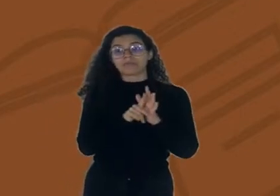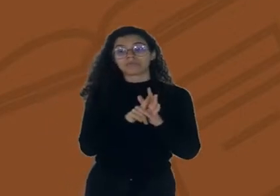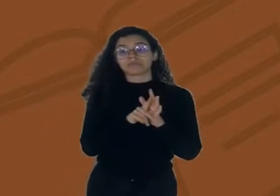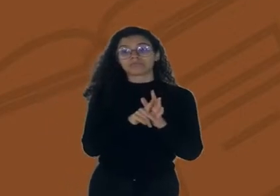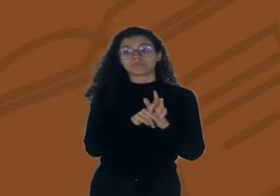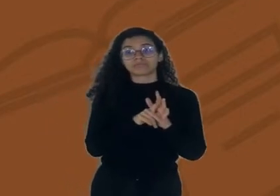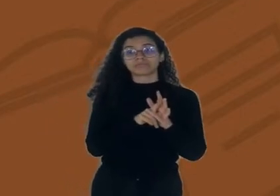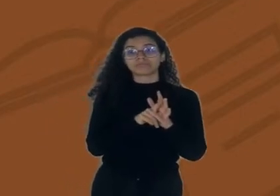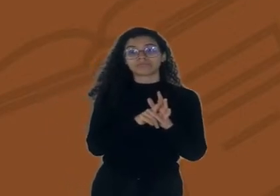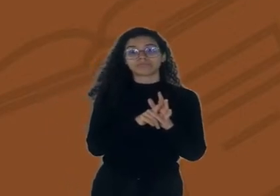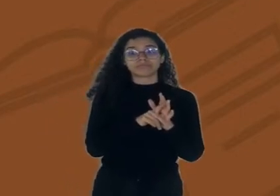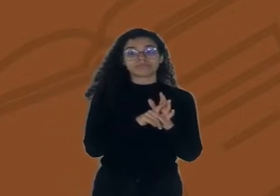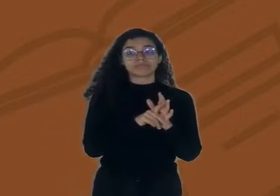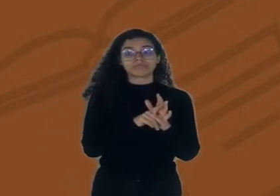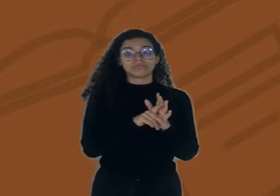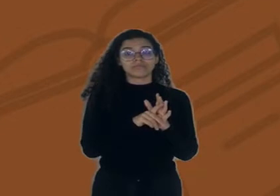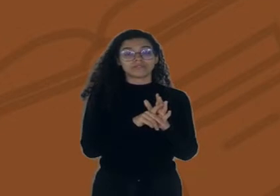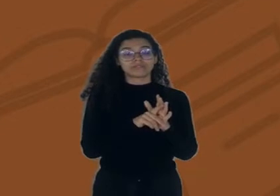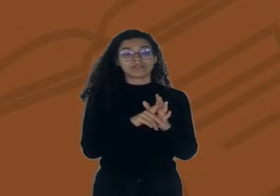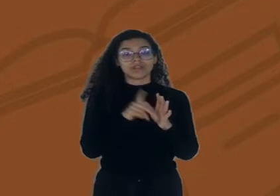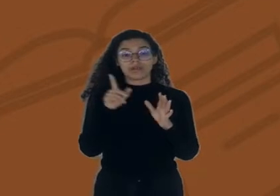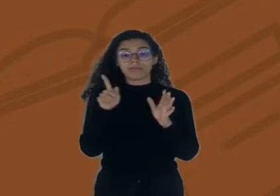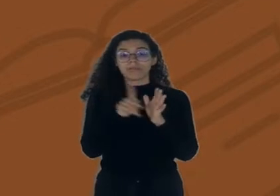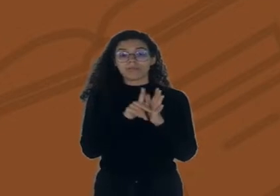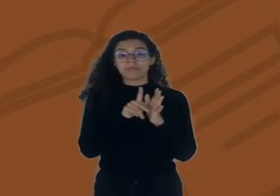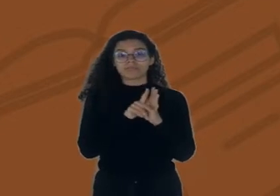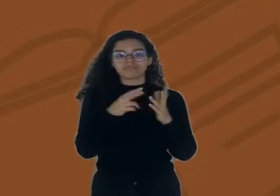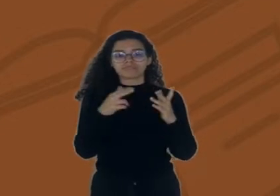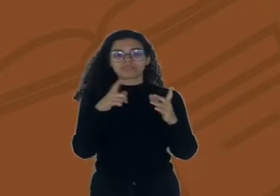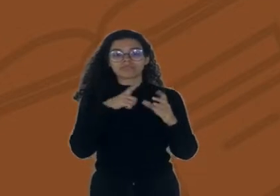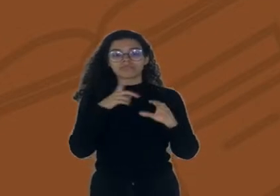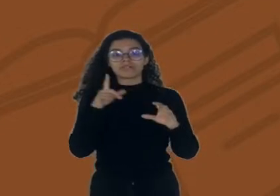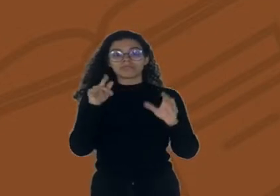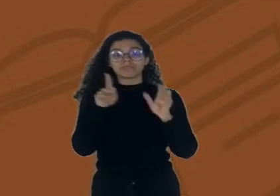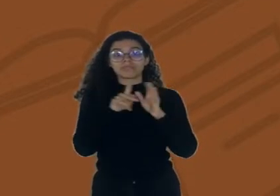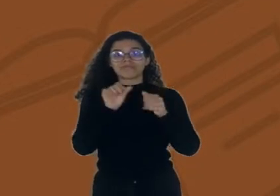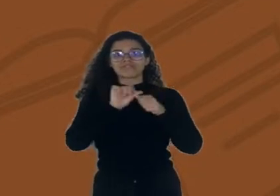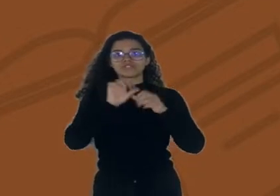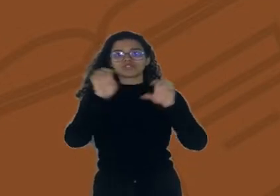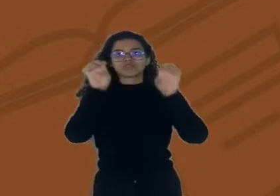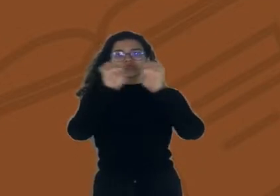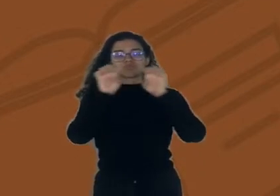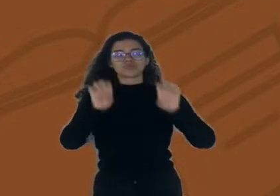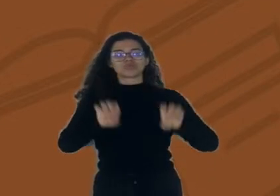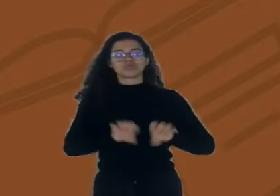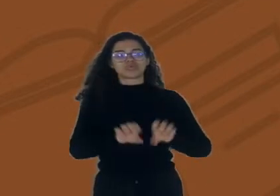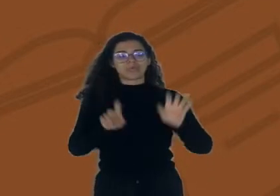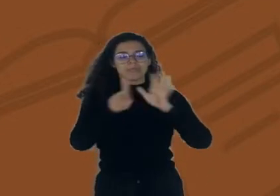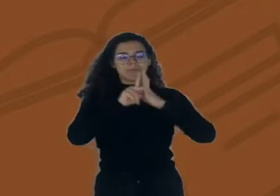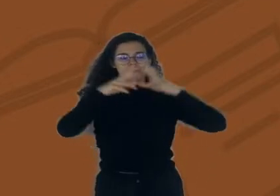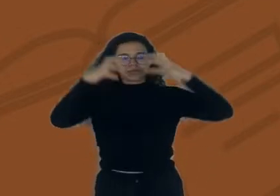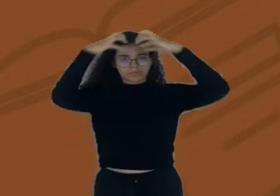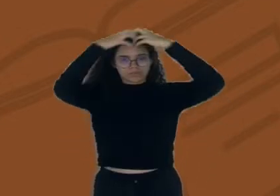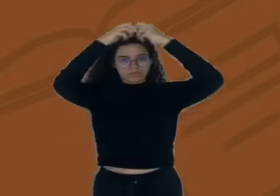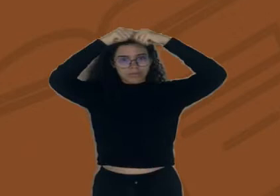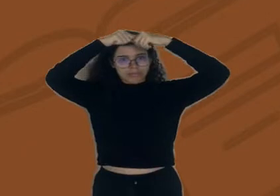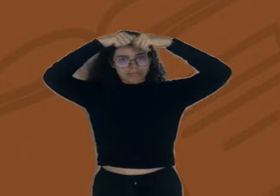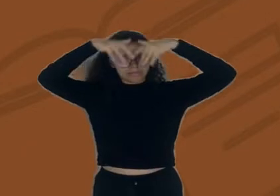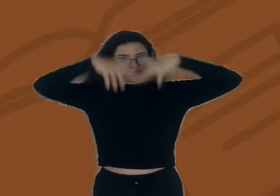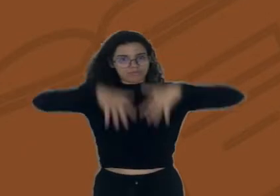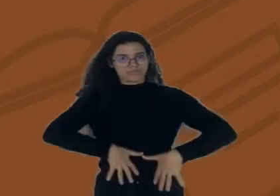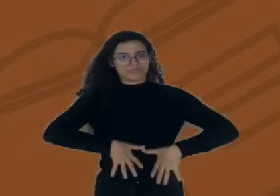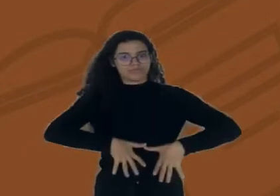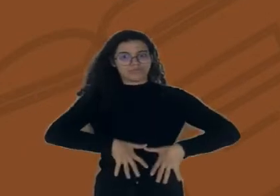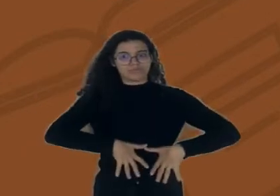estrutural e funcional do sistema nervoso. Os neurônios formam a estrutura do